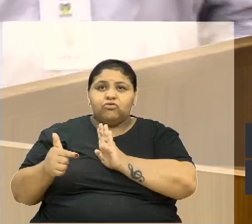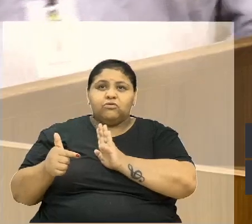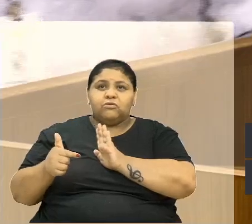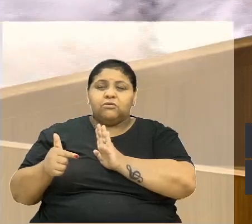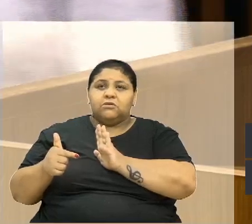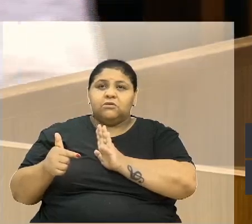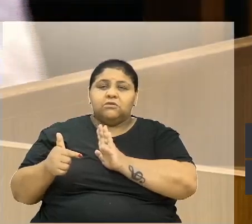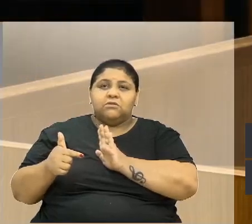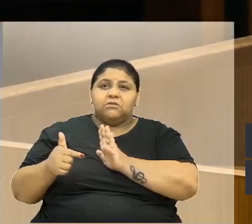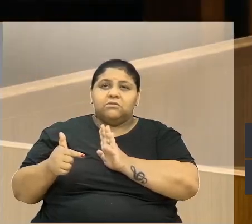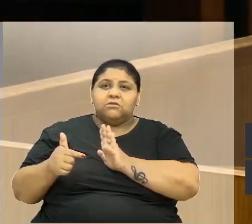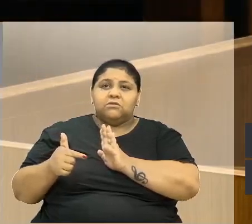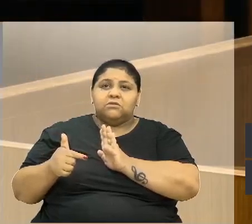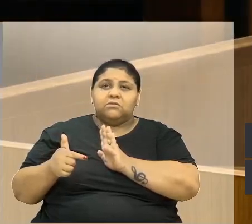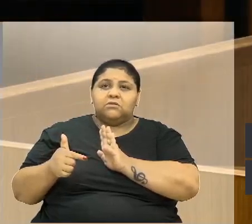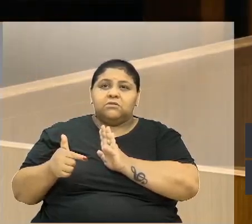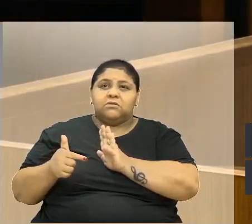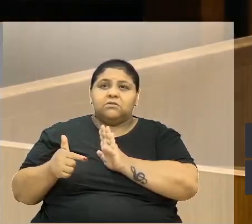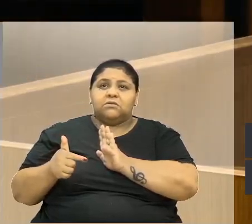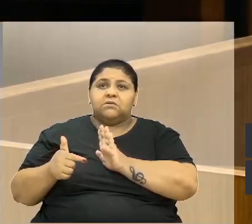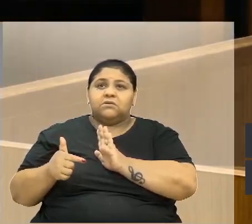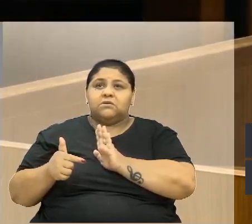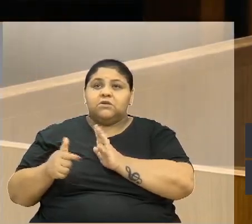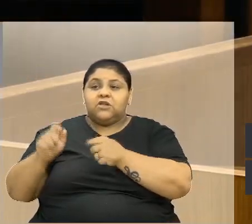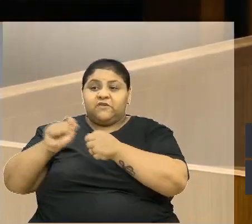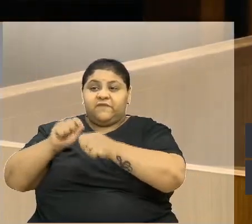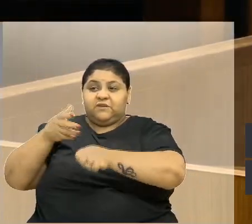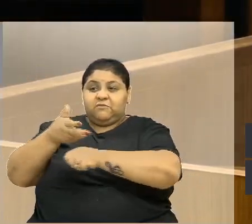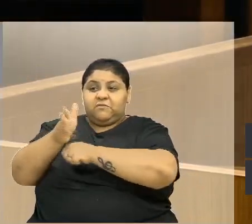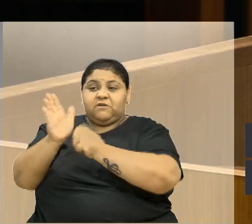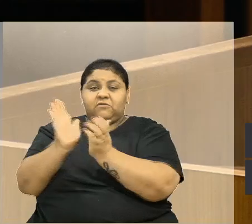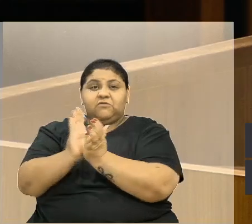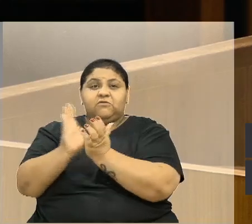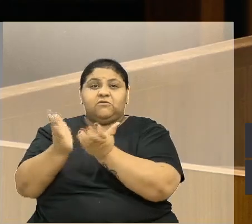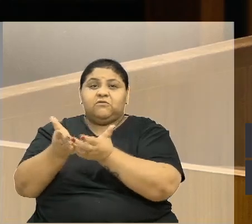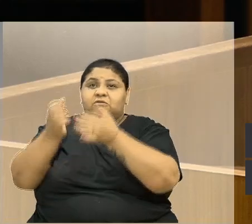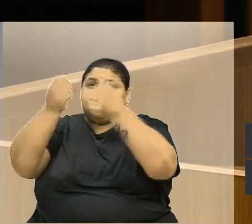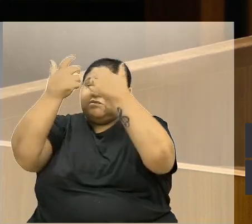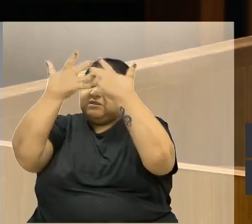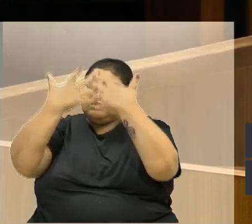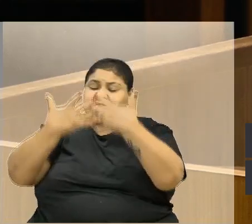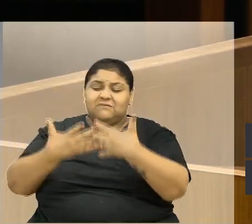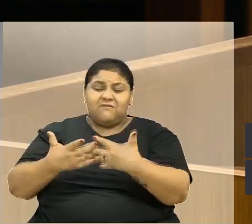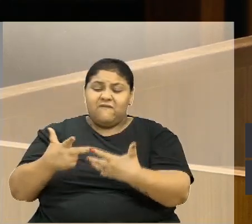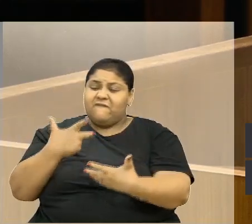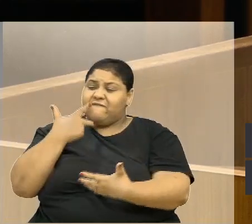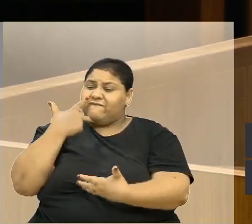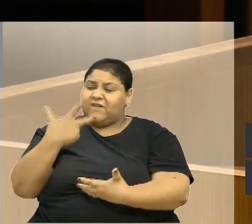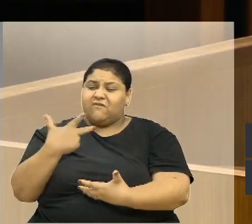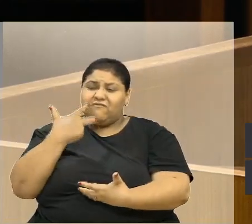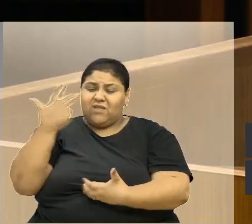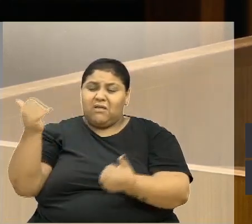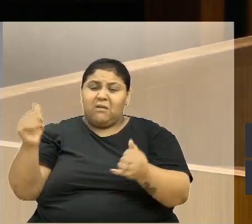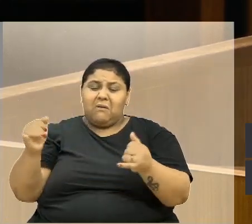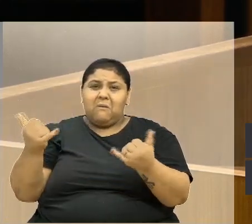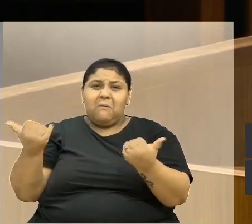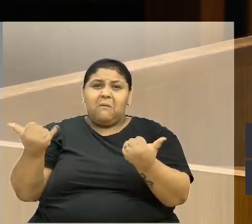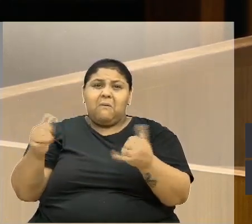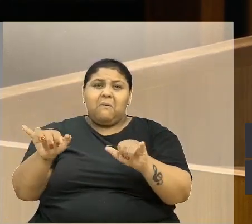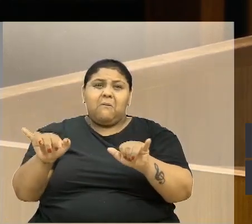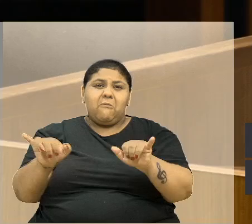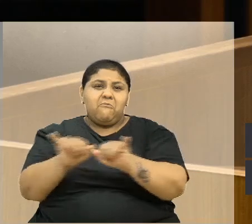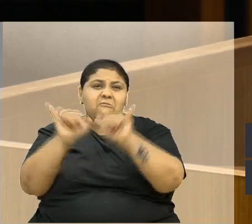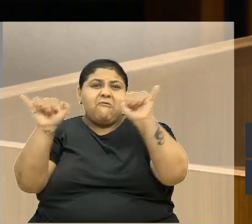os componentes daquela comissão, falando barbaridades, eu diria até da dupla, da